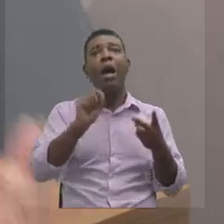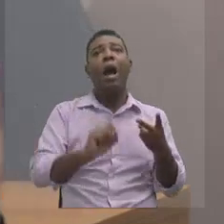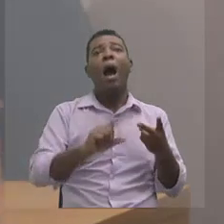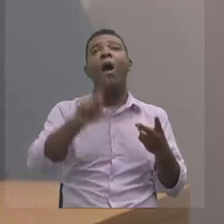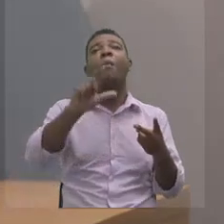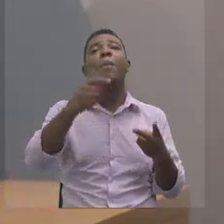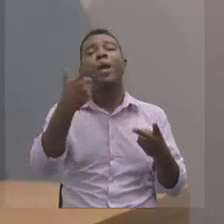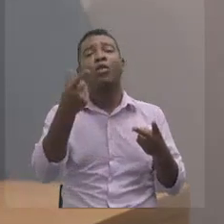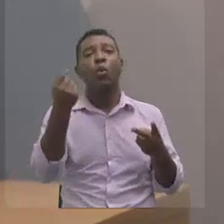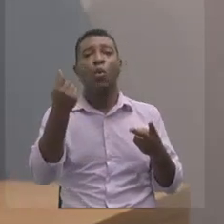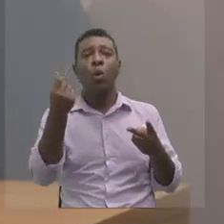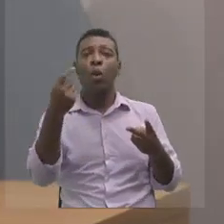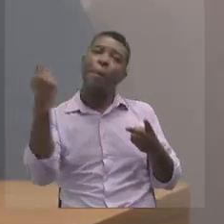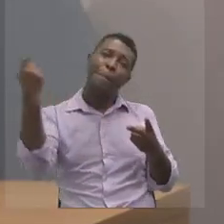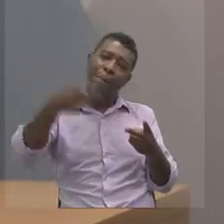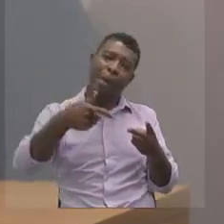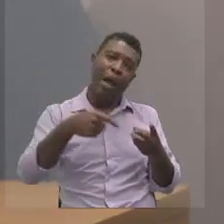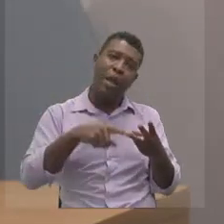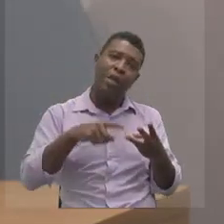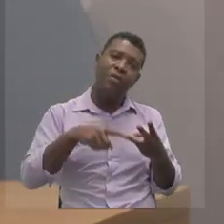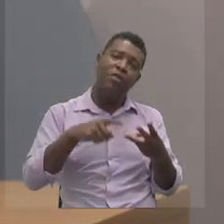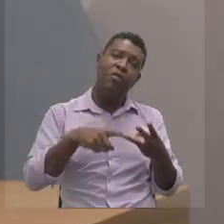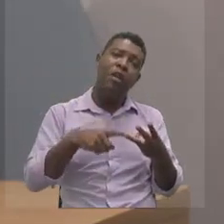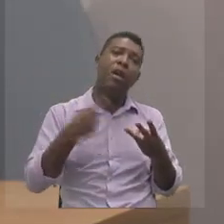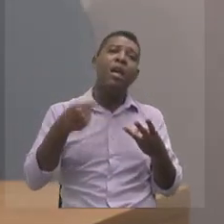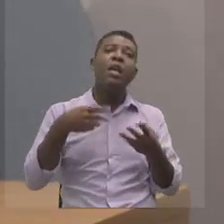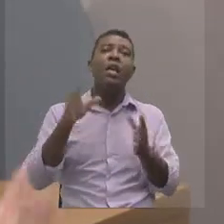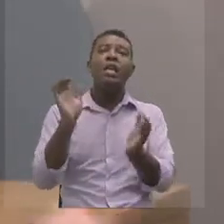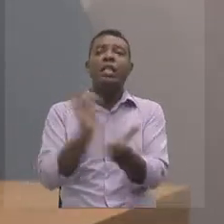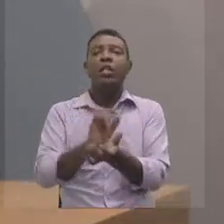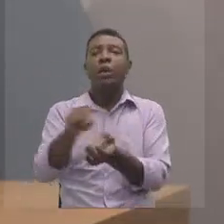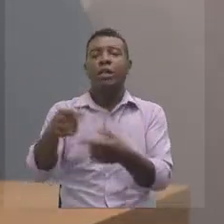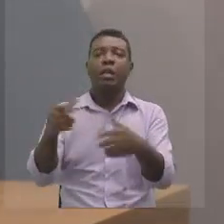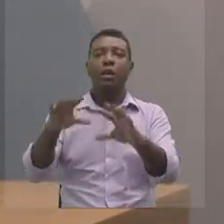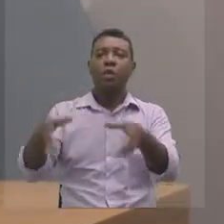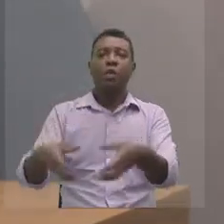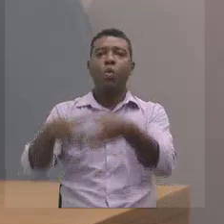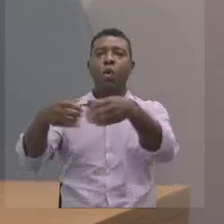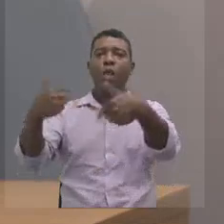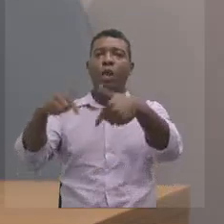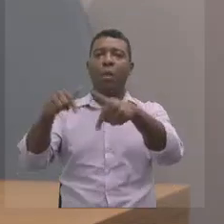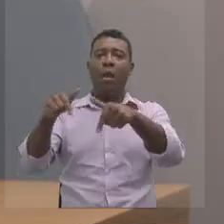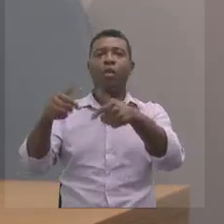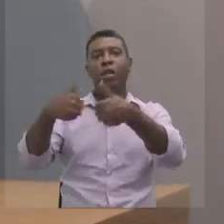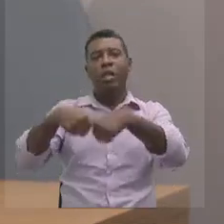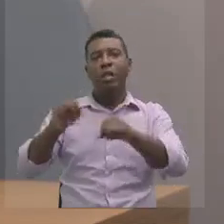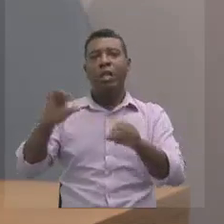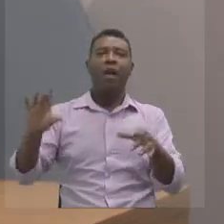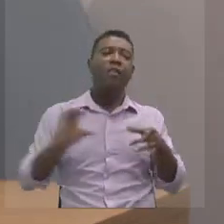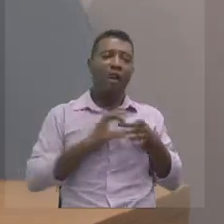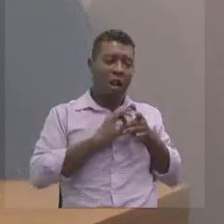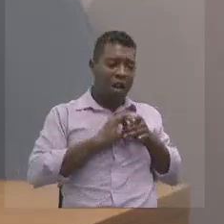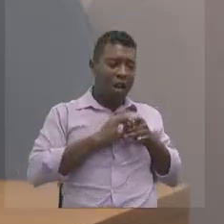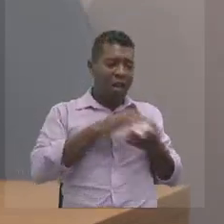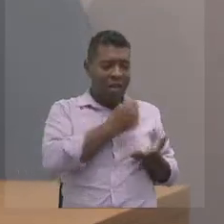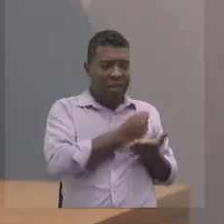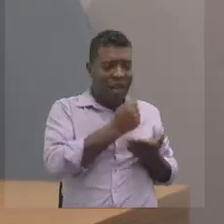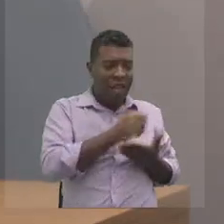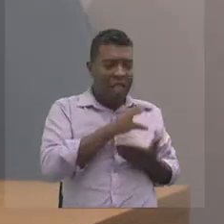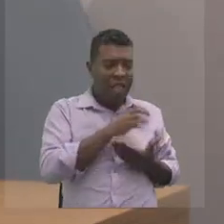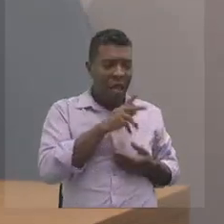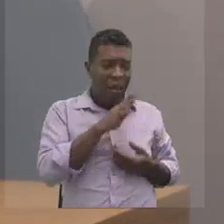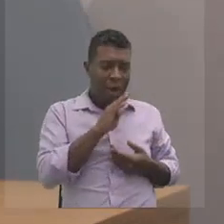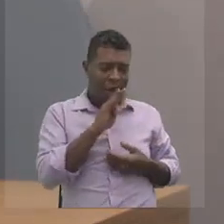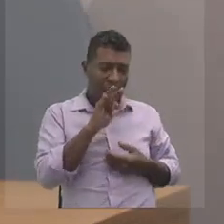tarifa e a questão da situação dos trabalhadores que eram vinculados né a cbtu e foram esquecidos